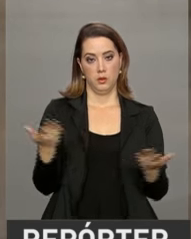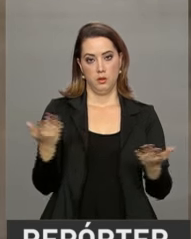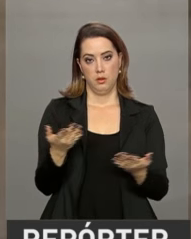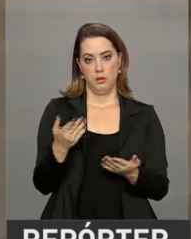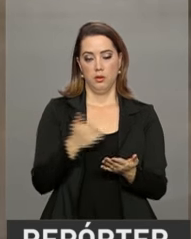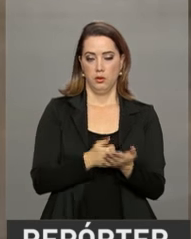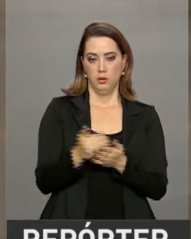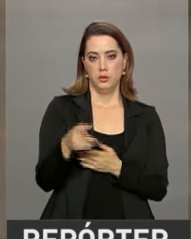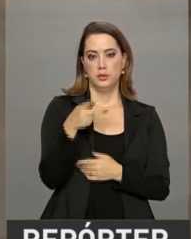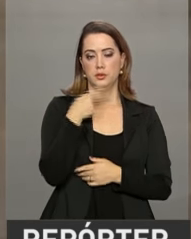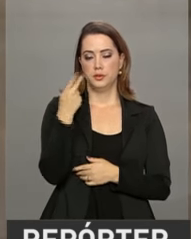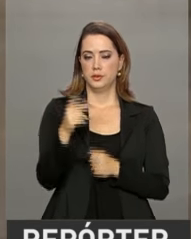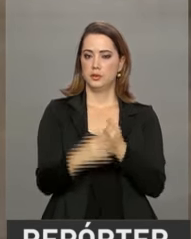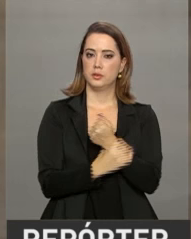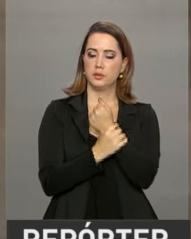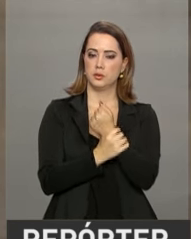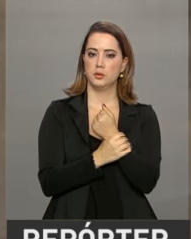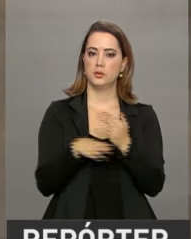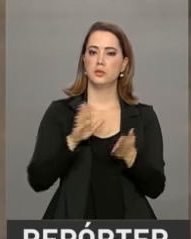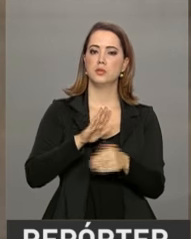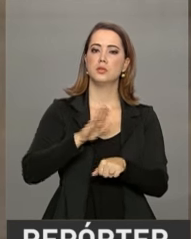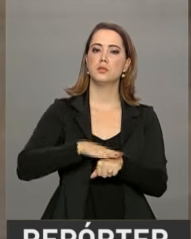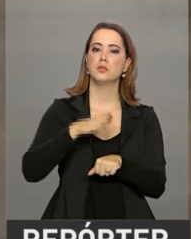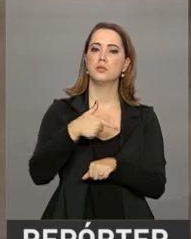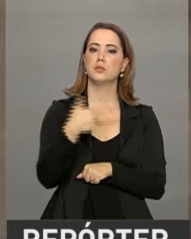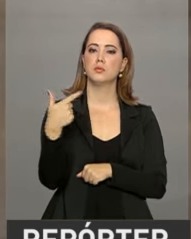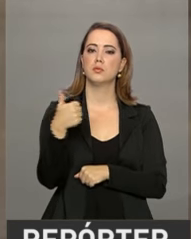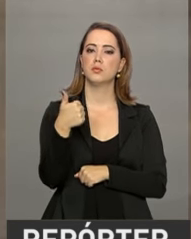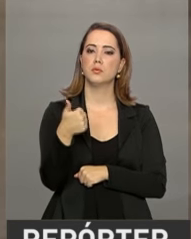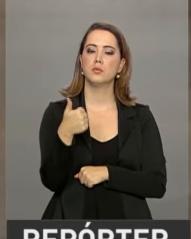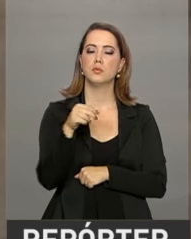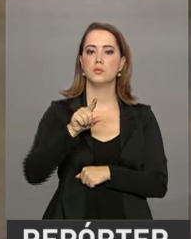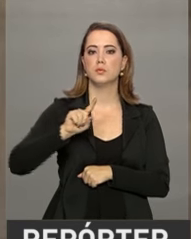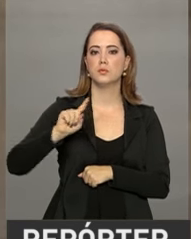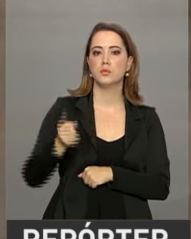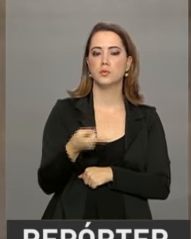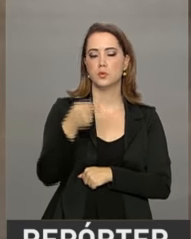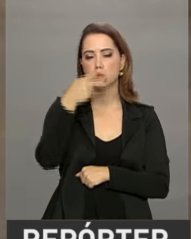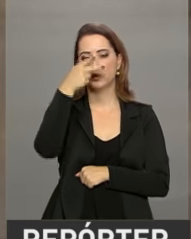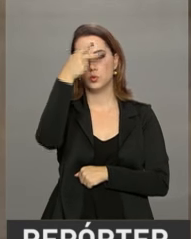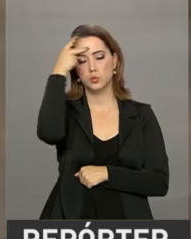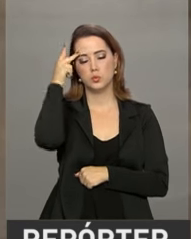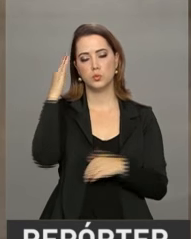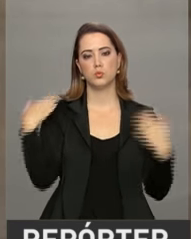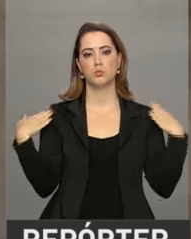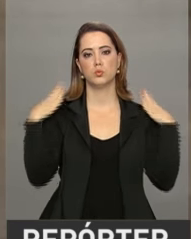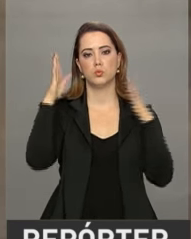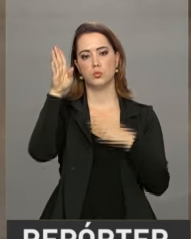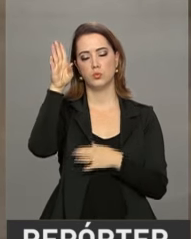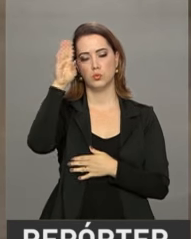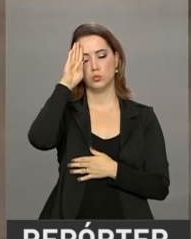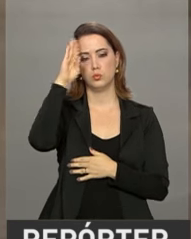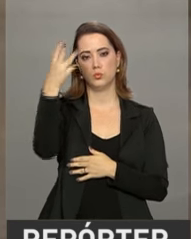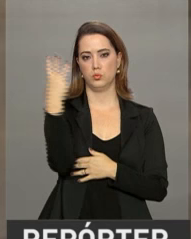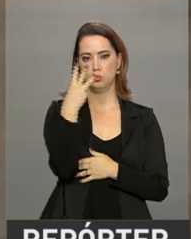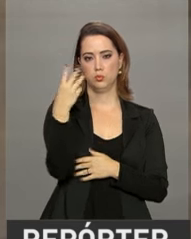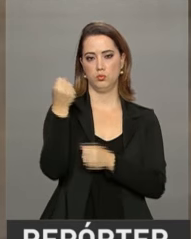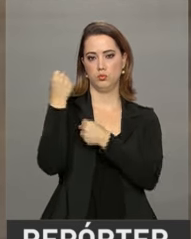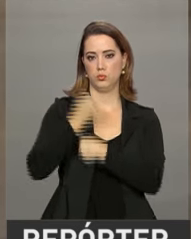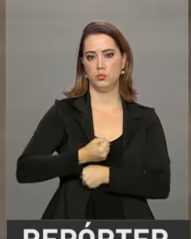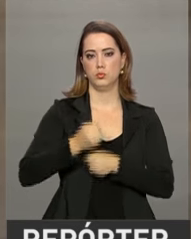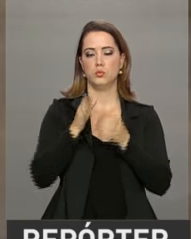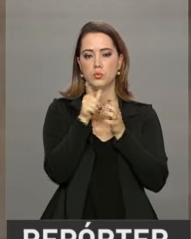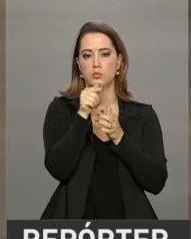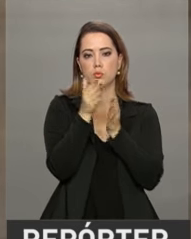da segurança, mais de 21 mil militares, homens e mulheres das 3 Forças Armadas, vão atuar no Rio de